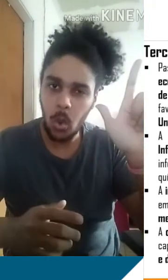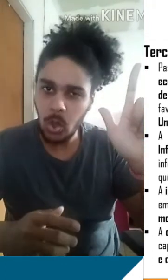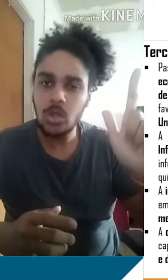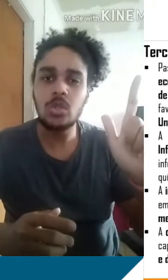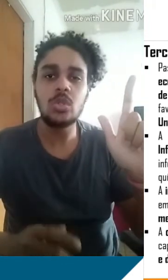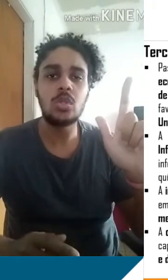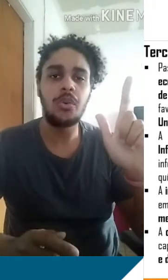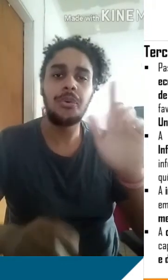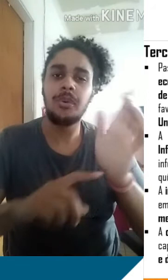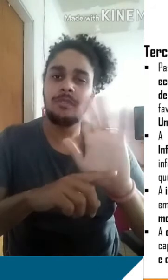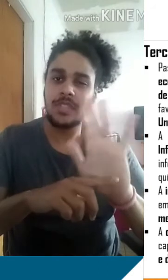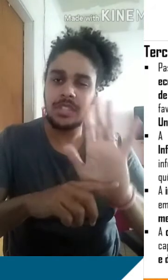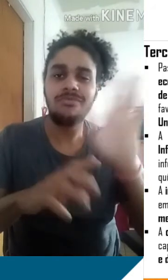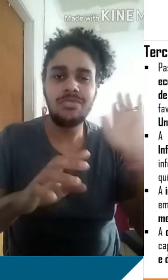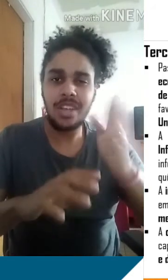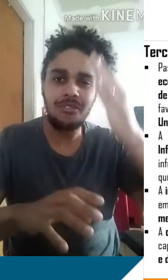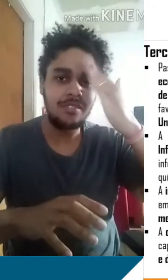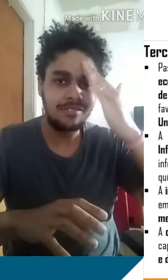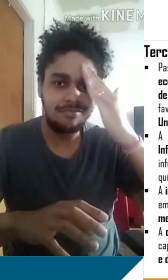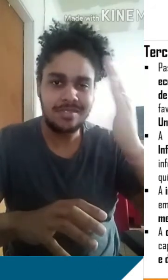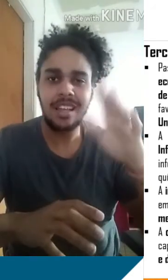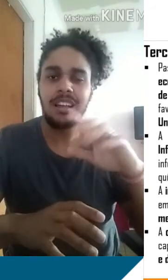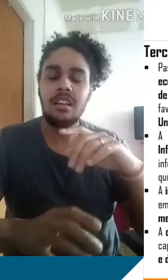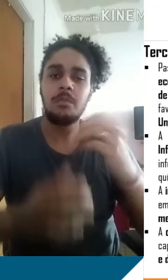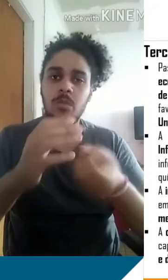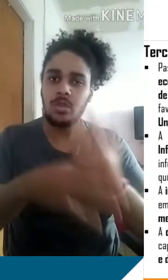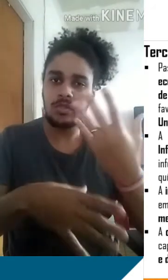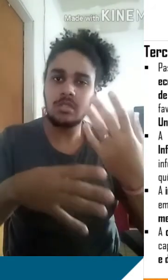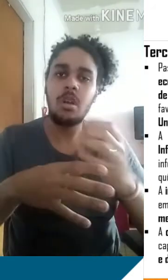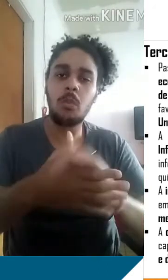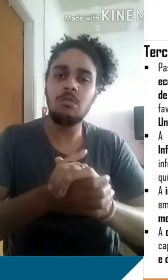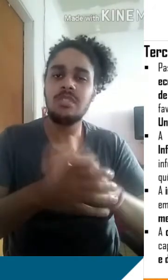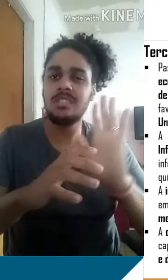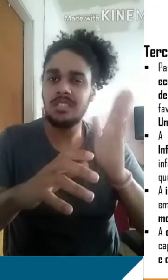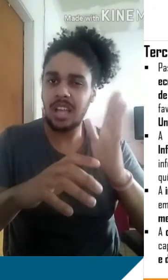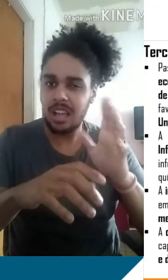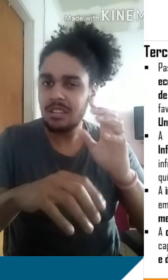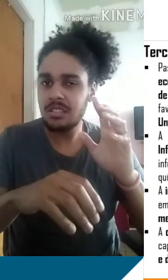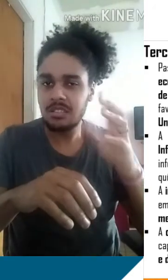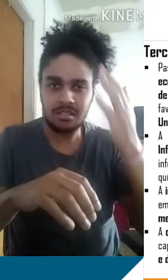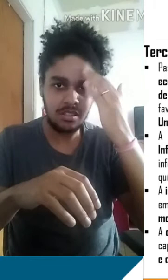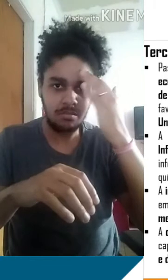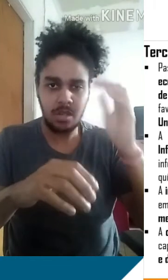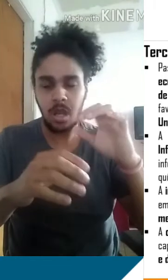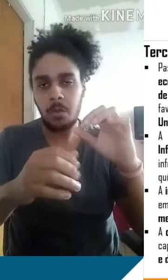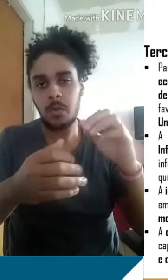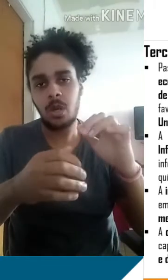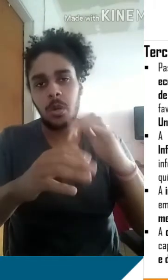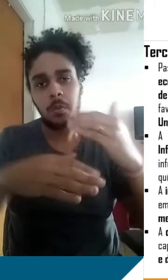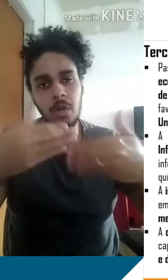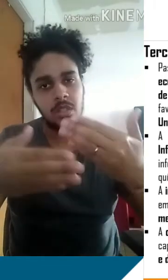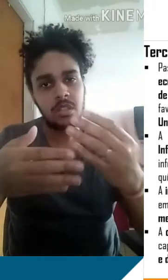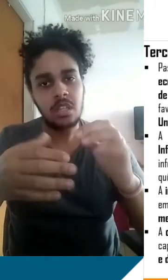também é uma característica interessante desse processo de revolução tecnológica, né? A diminuição dos estoques, Enfim, essa terceira revolução industrial, ou a